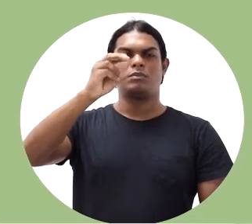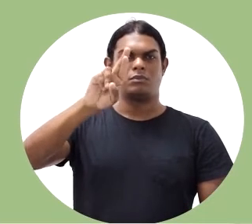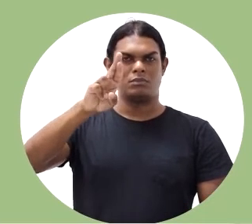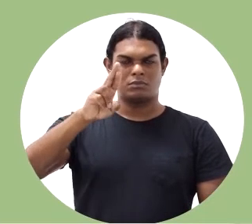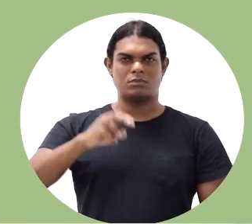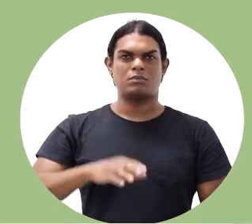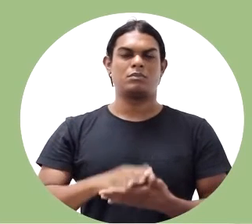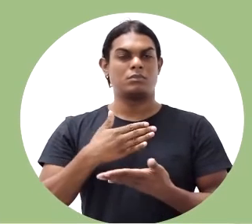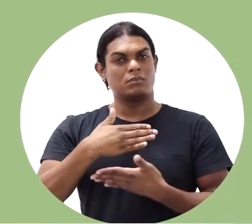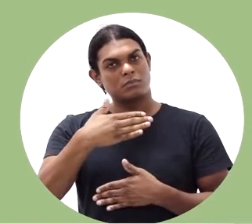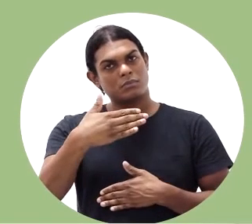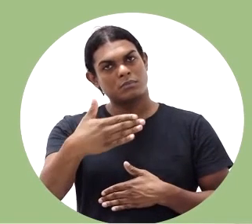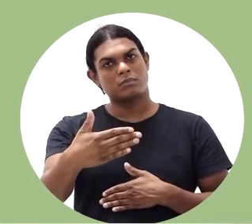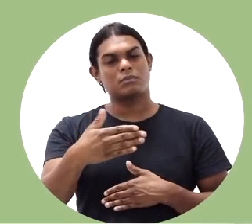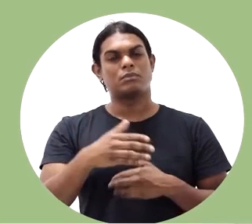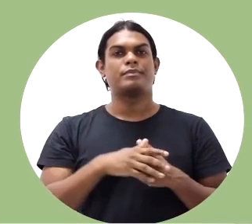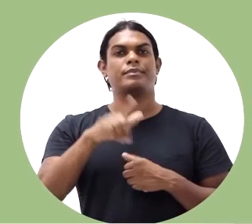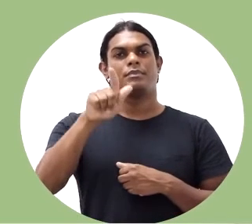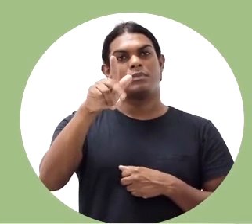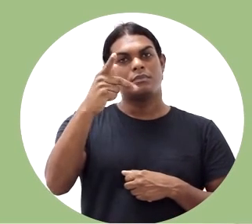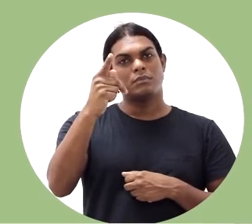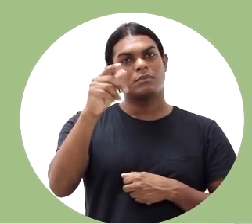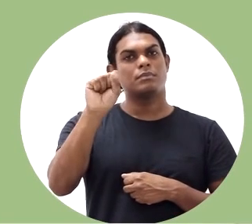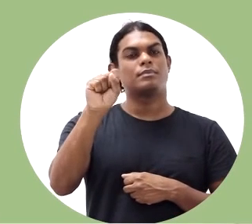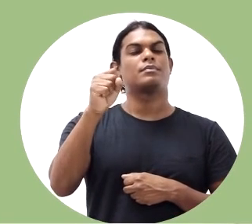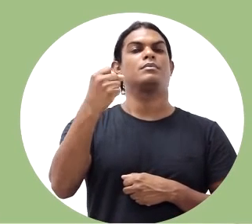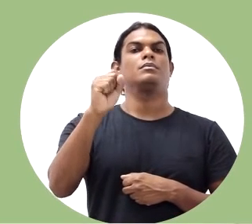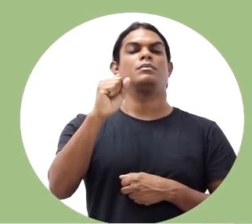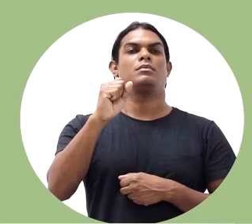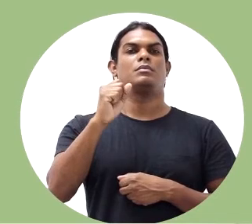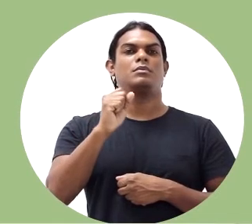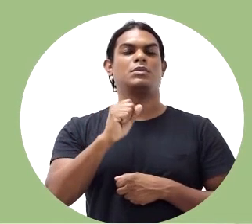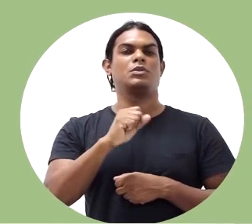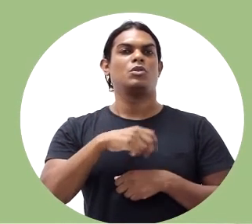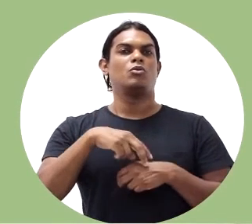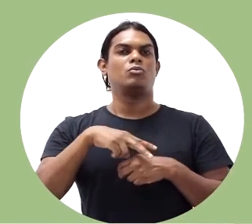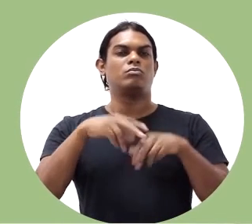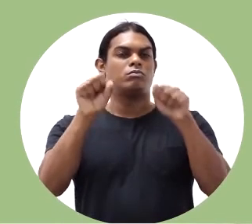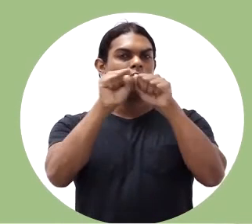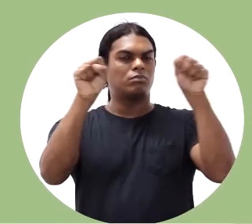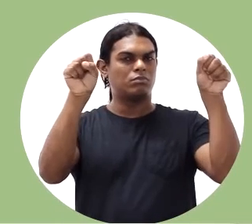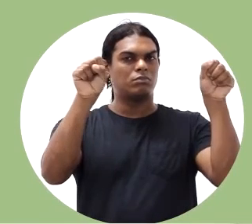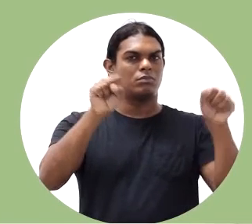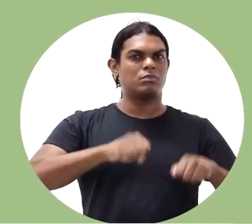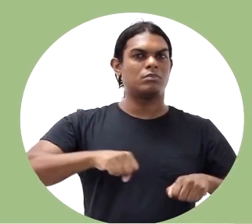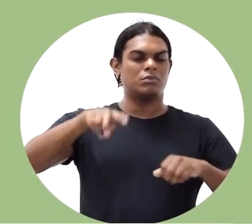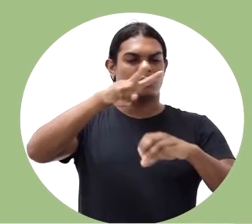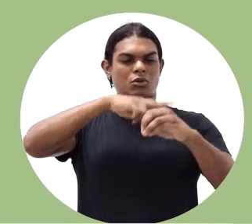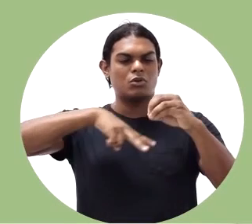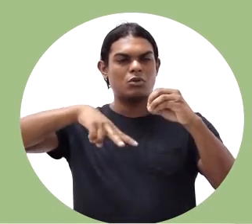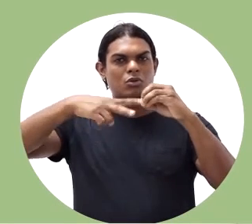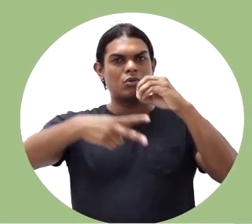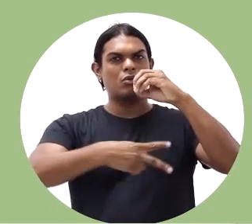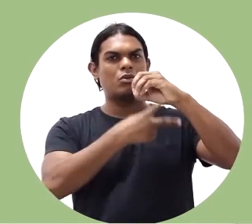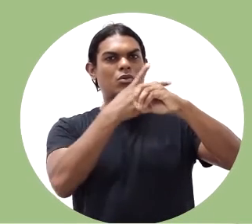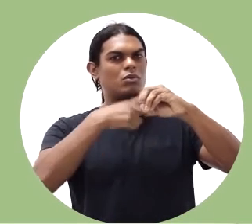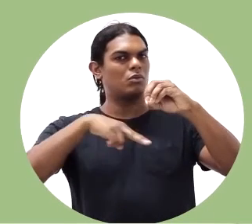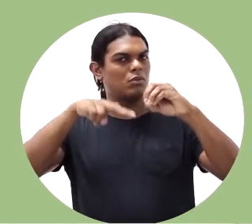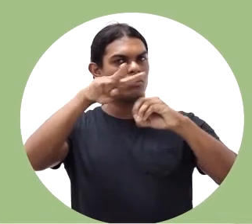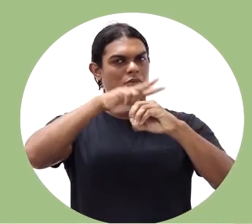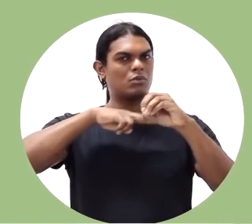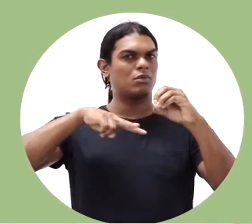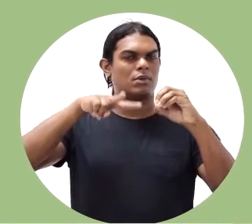Avançando mais um pouco, nós temos o sistema de GPS, que é um sistema de localização global, e muita gente já está acostumado